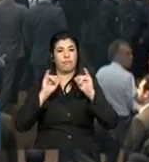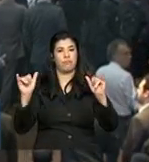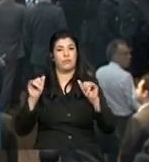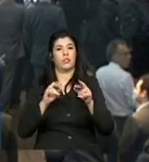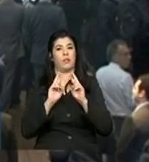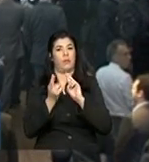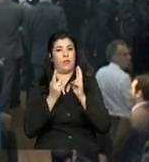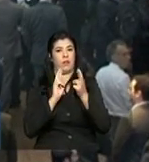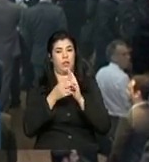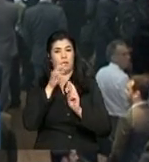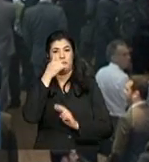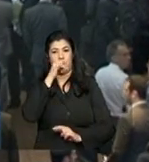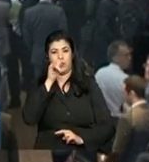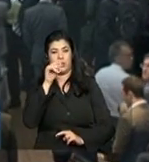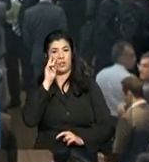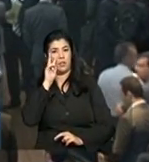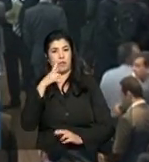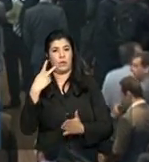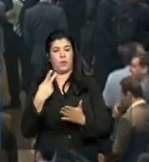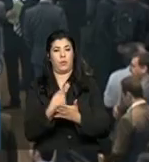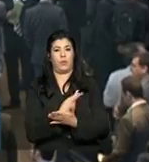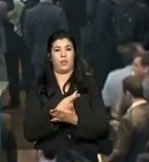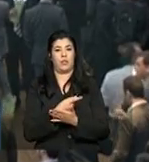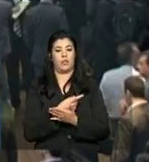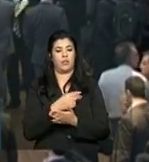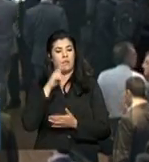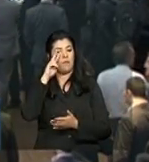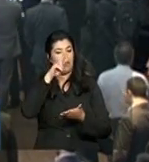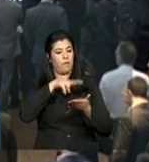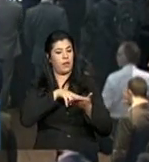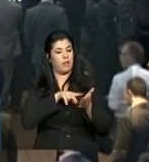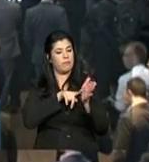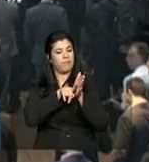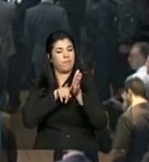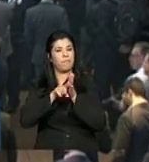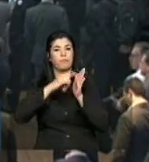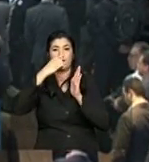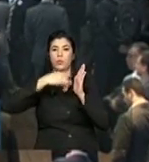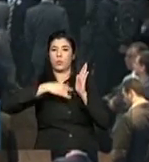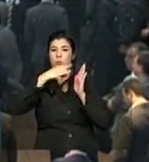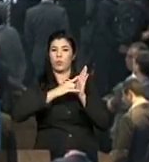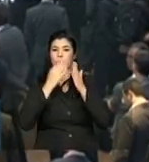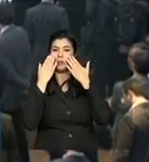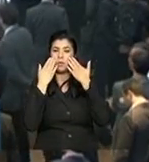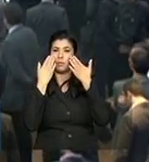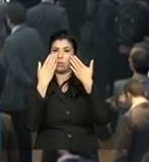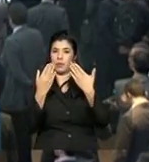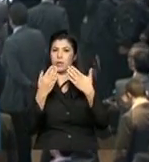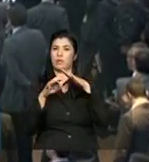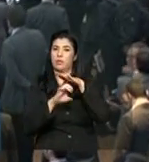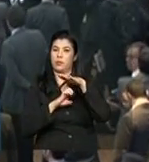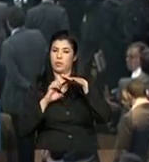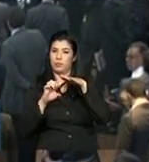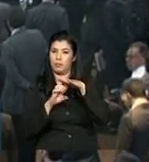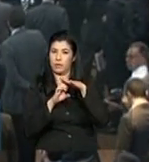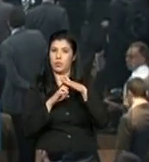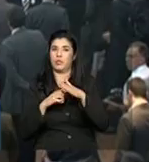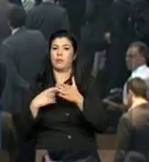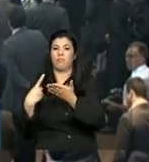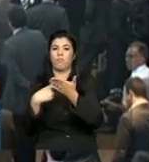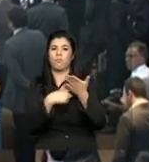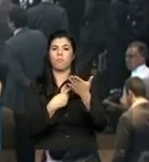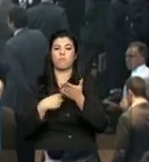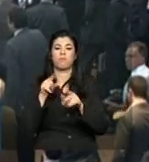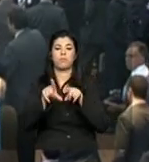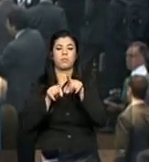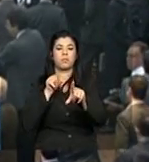país. Neste momento, estão sendo conferidos os documentos que foram apresentados pelas empresas que concorrem